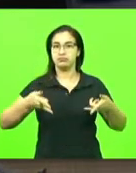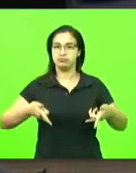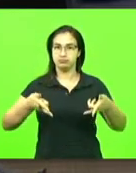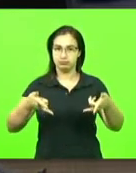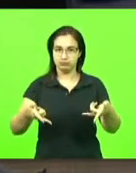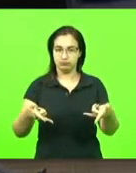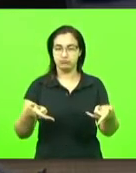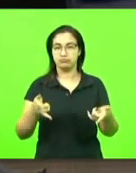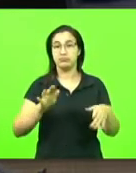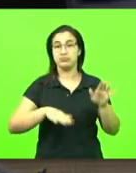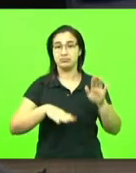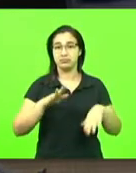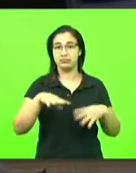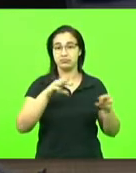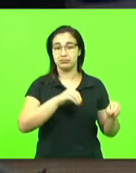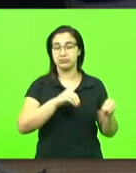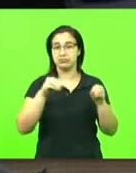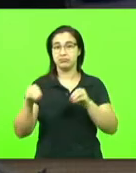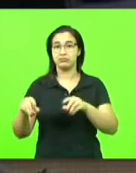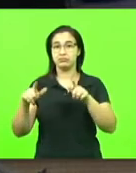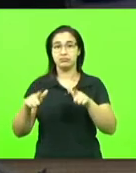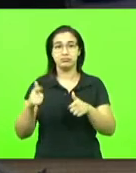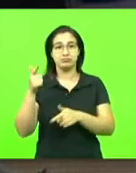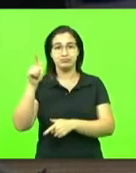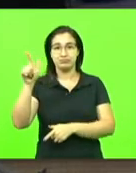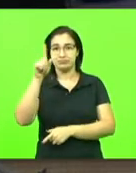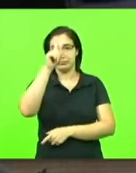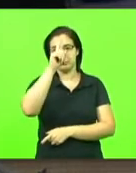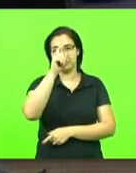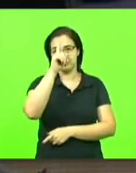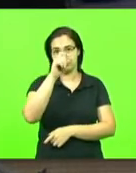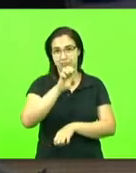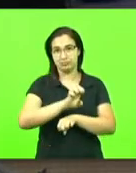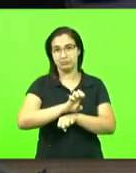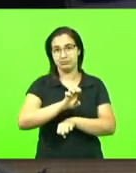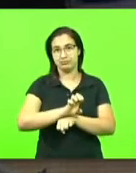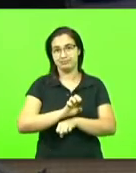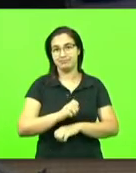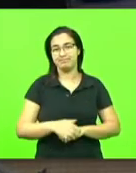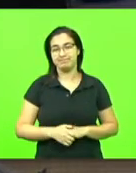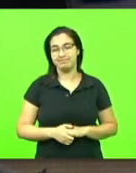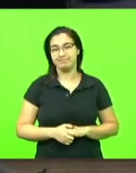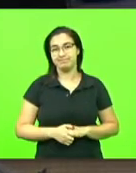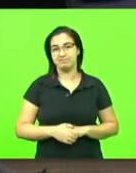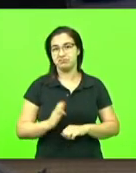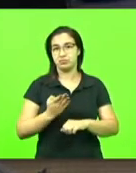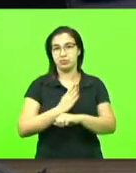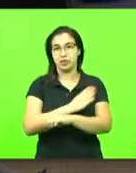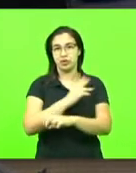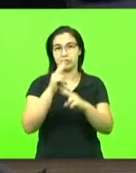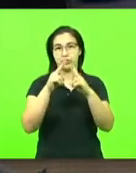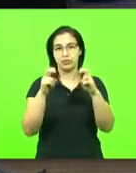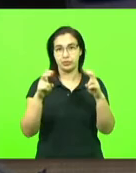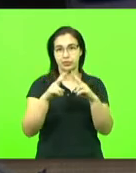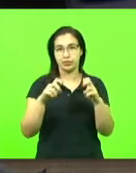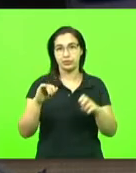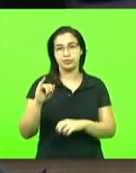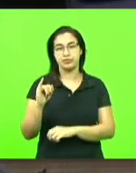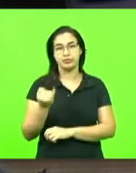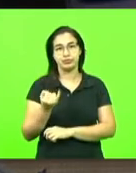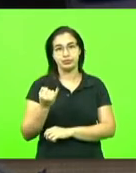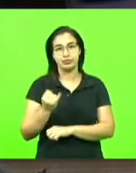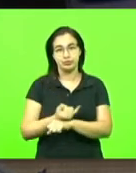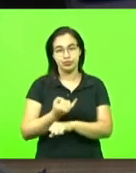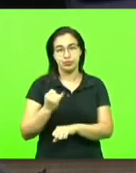são transferidos para outras unidades hospitalares do estado, assim como Tubarão, Florianópolis, Joinville, em